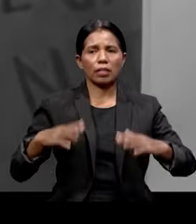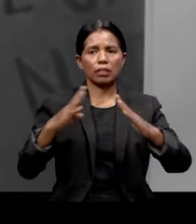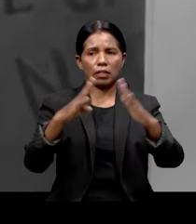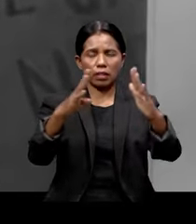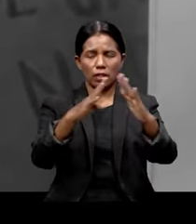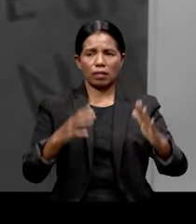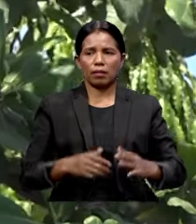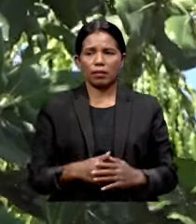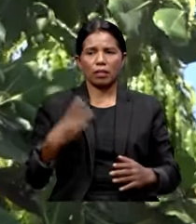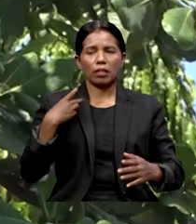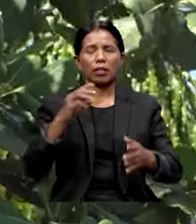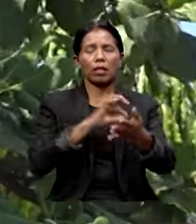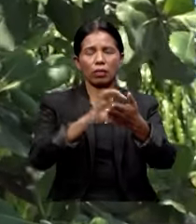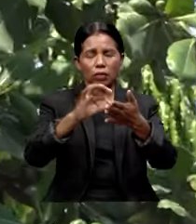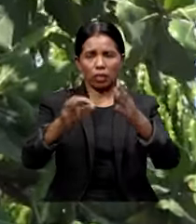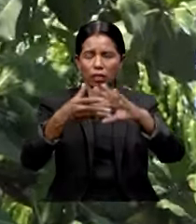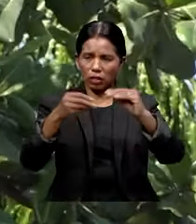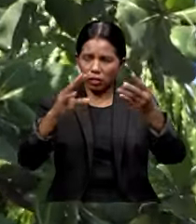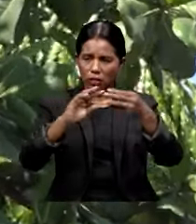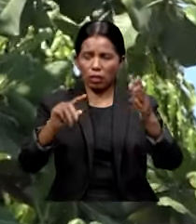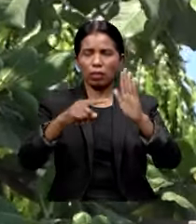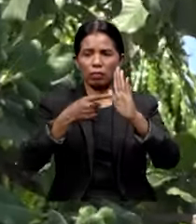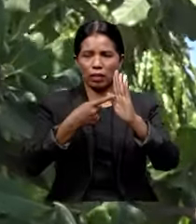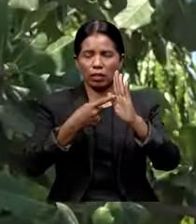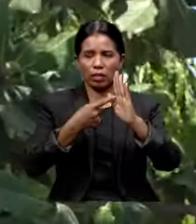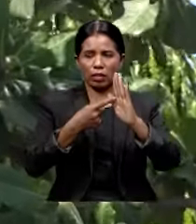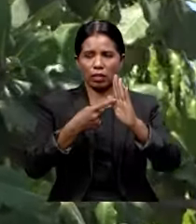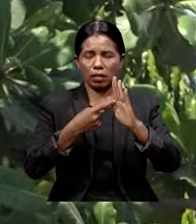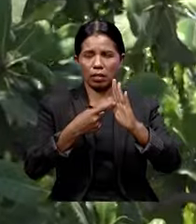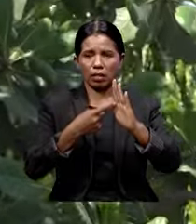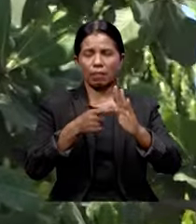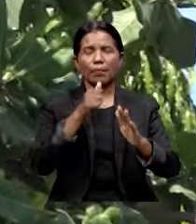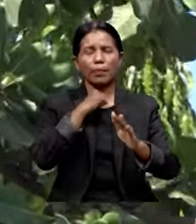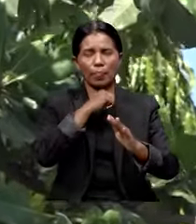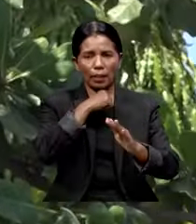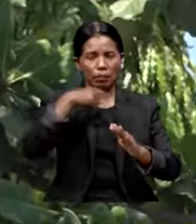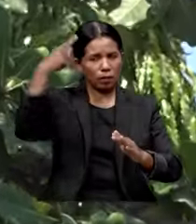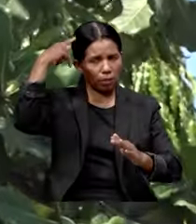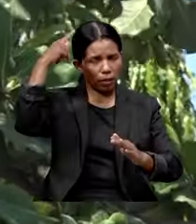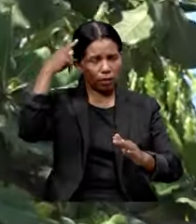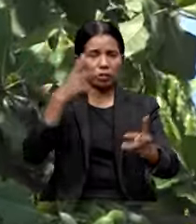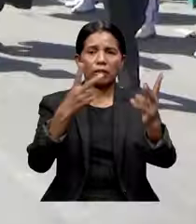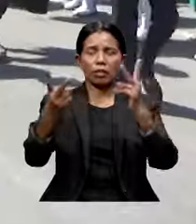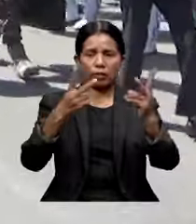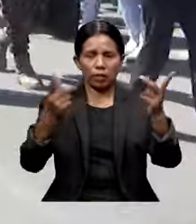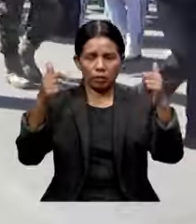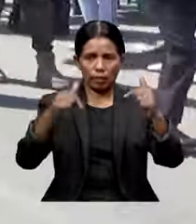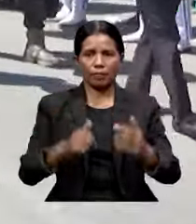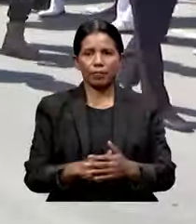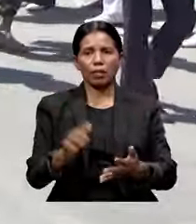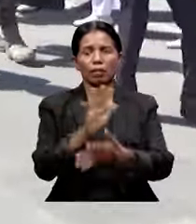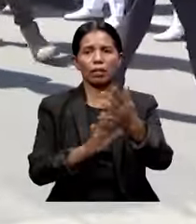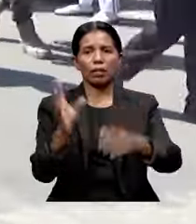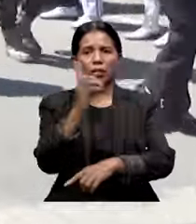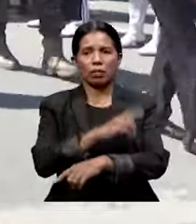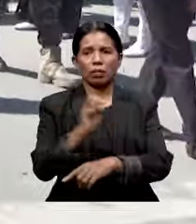tacar conta a história do Angari, a Ru Kedas, e a Mupapa, João Paulo, minha visita. Celebração Loro 12 de